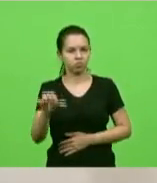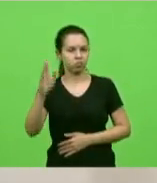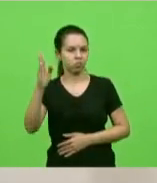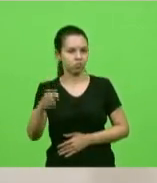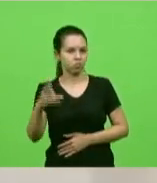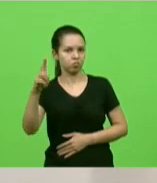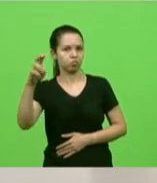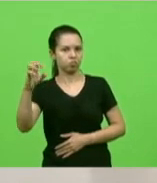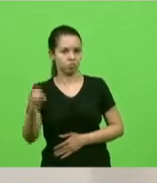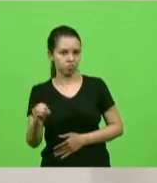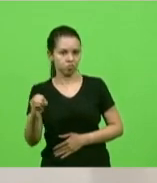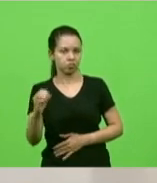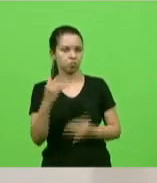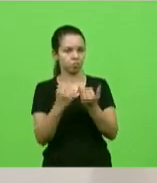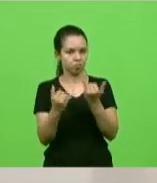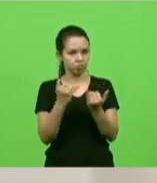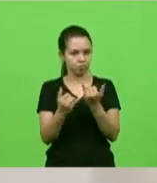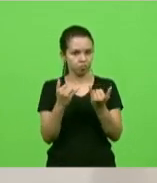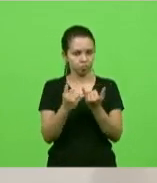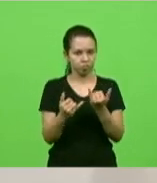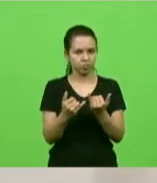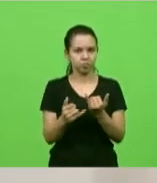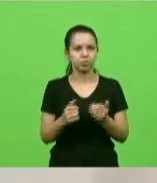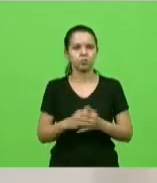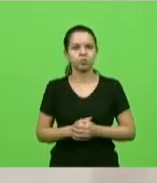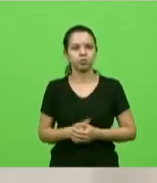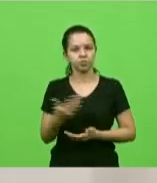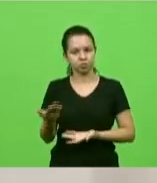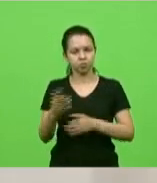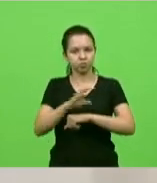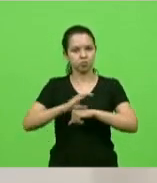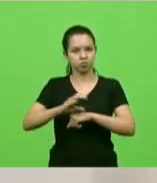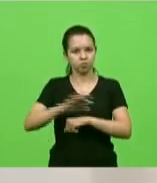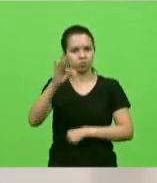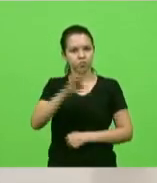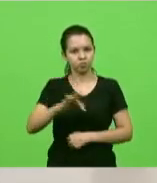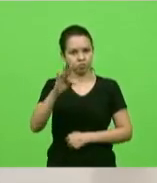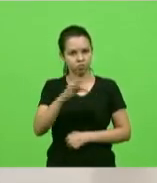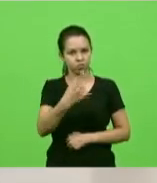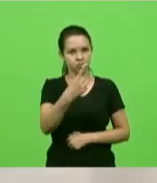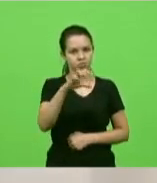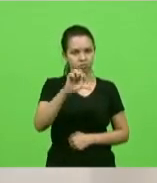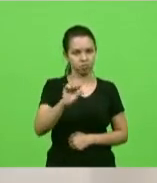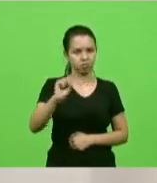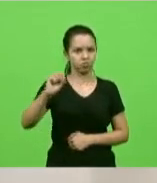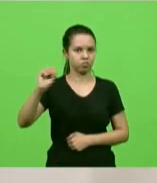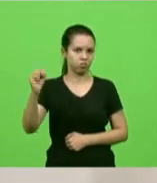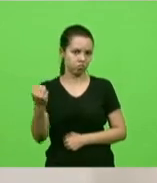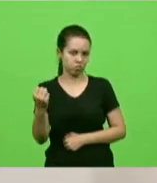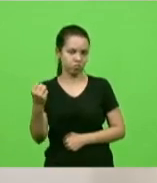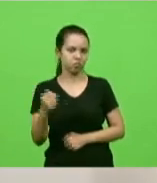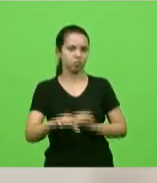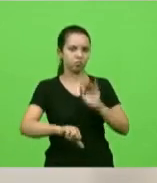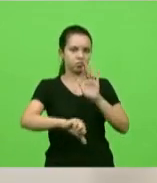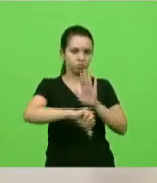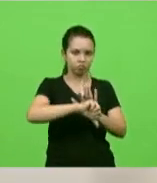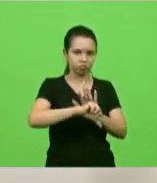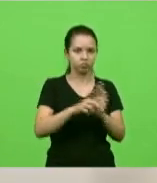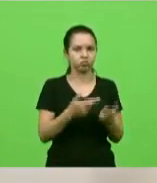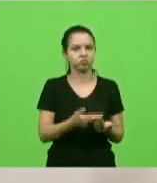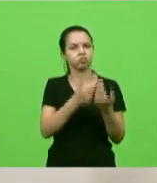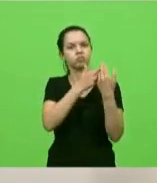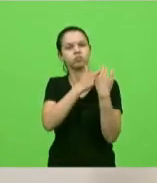1079/50, parcialmente recepcionada pela Constituição Federal de 88, regular os crimes de